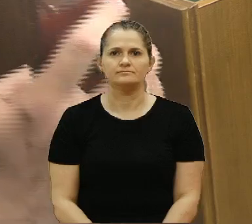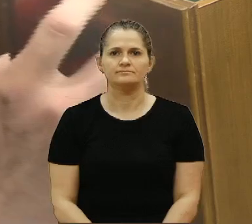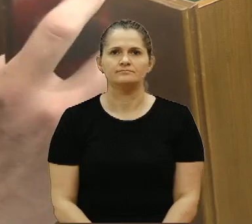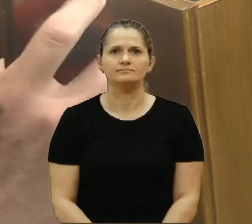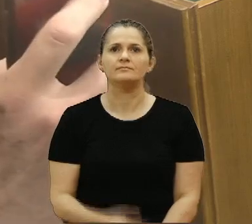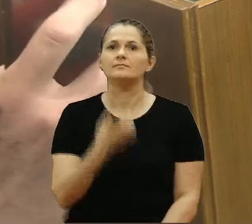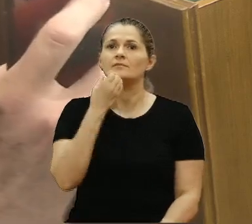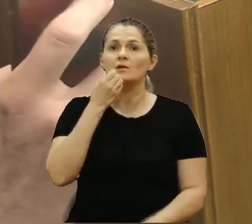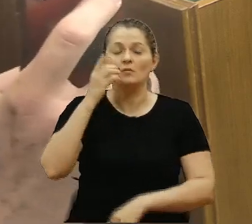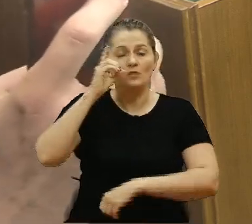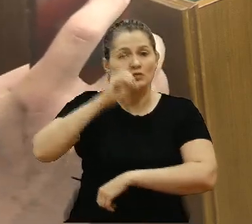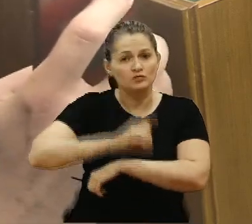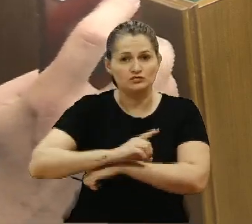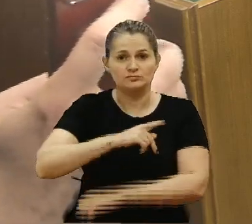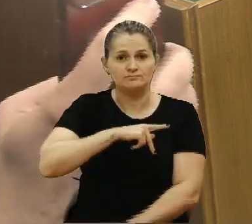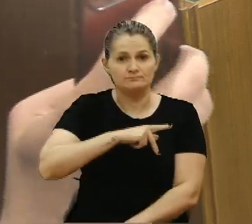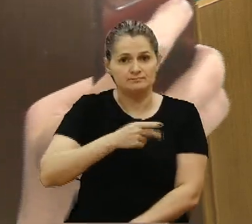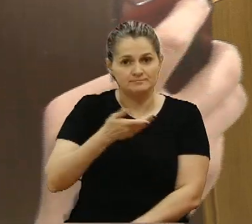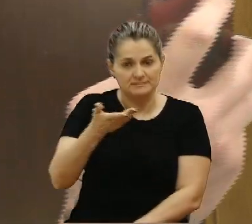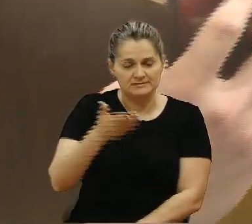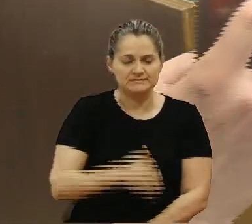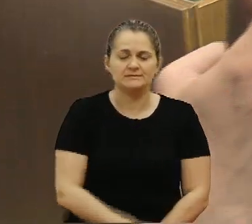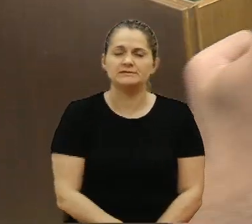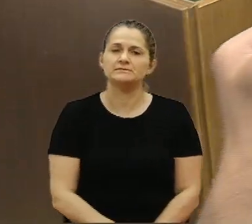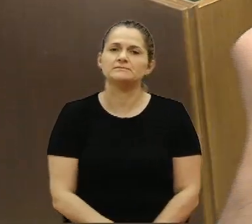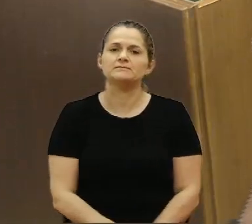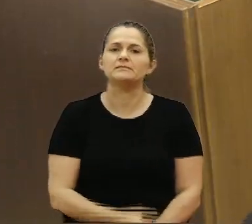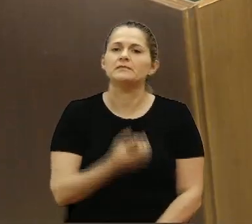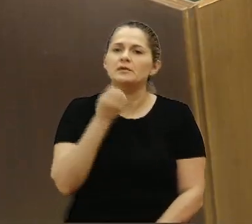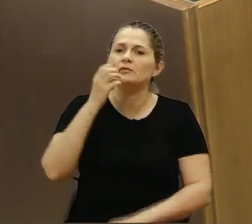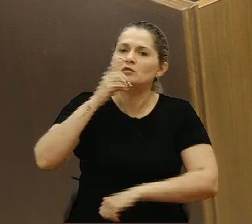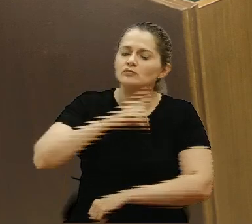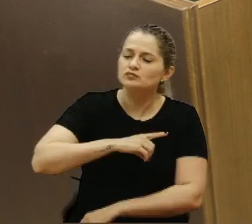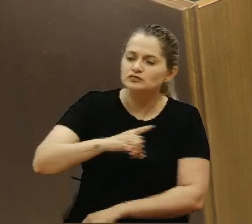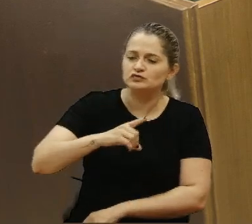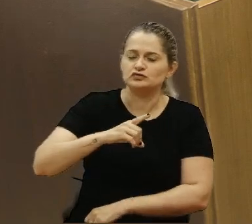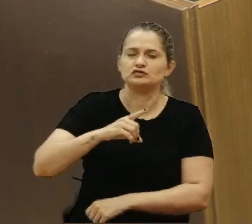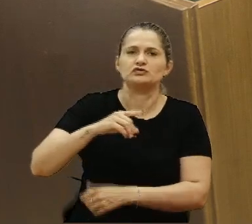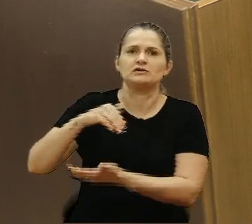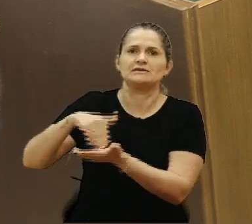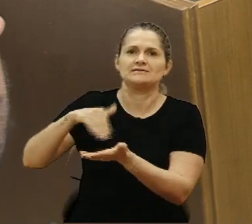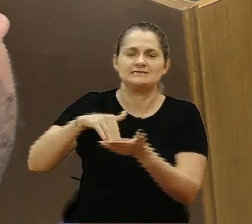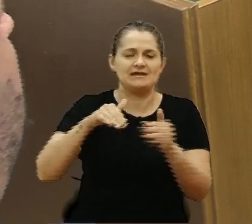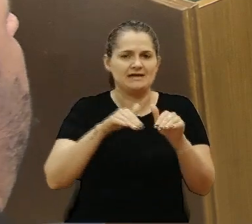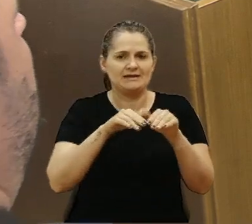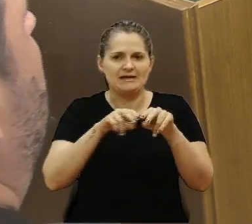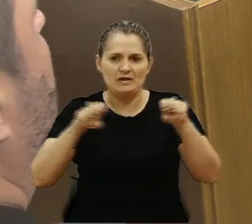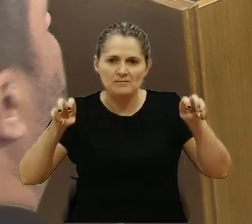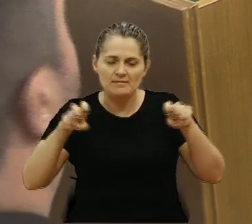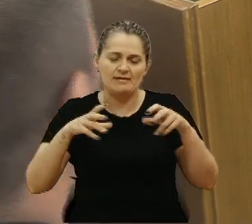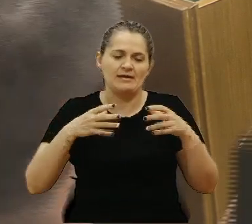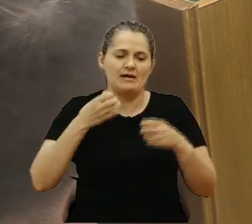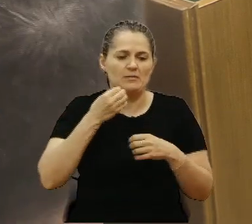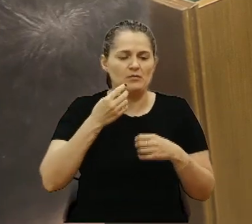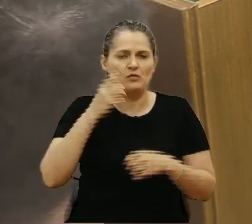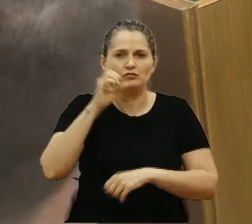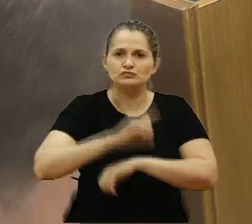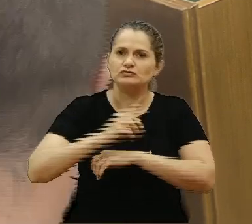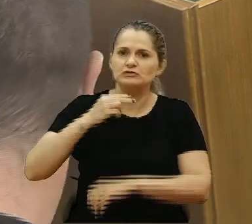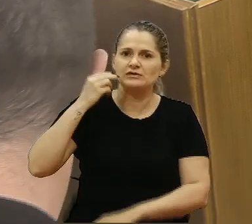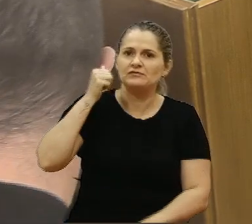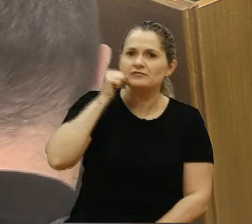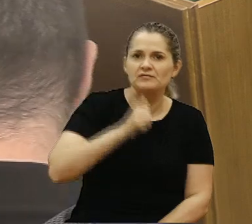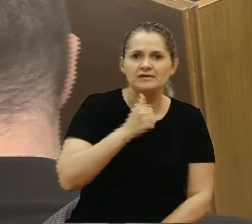Bom dia ao senhor presidente, aos secretários da mesa, aos membros da mesa, bom dia às vereadoras e